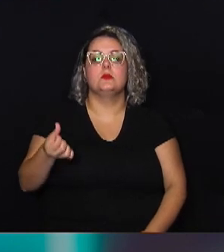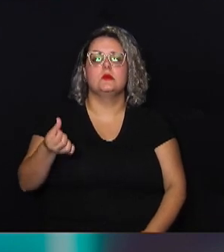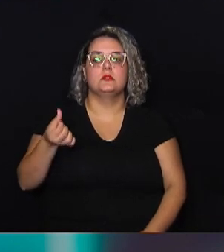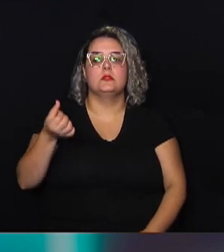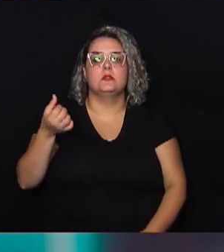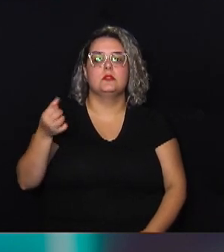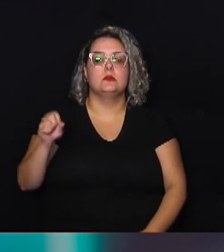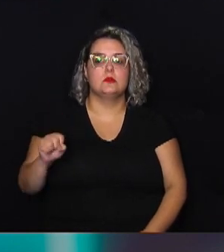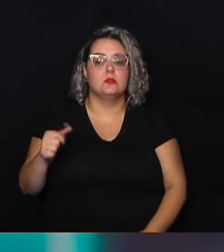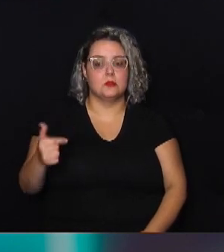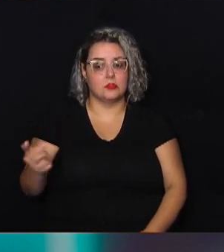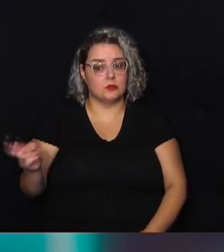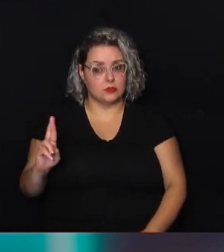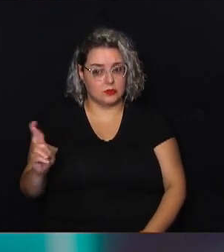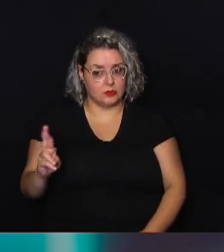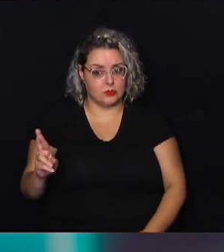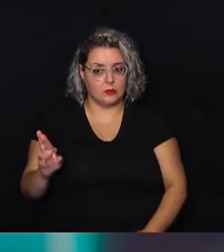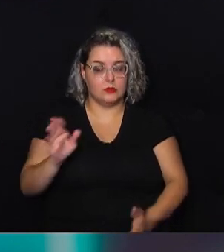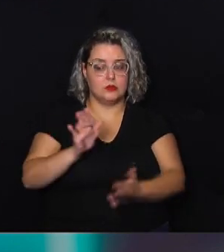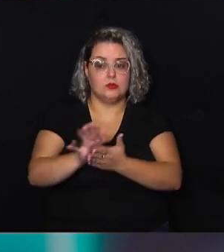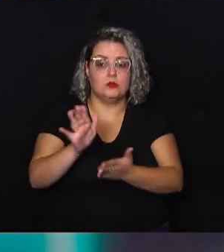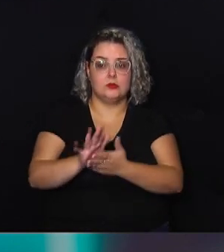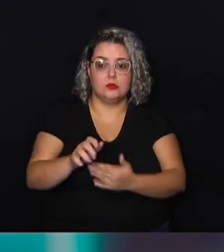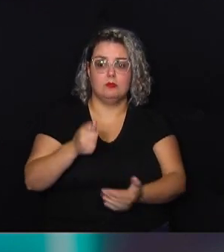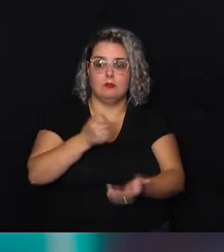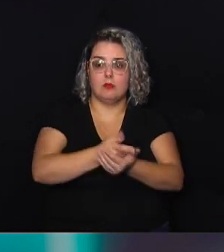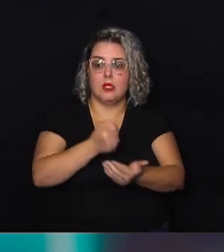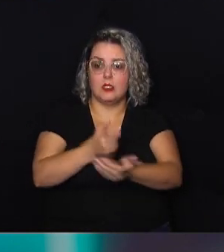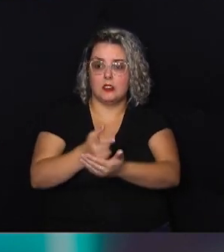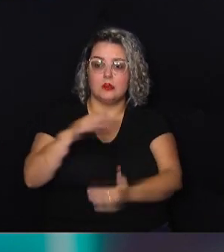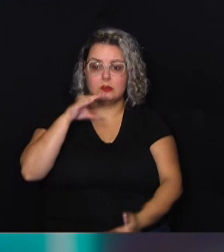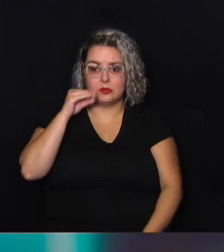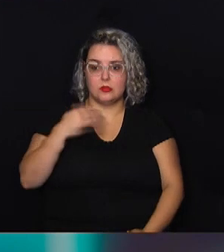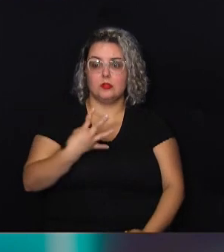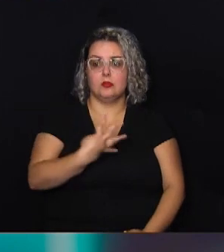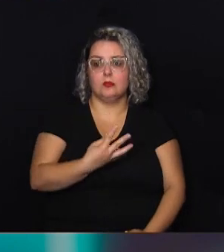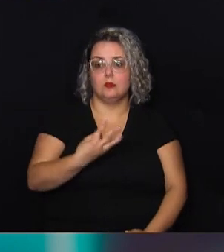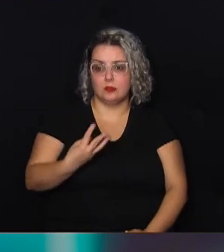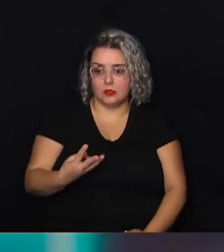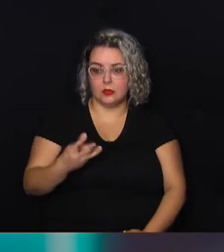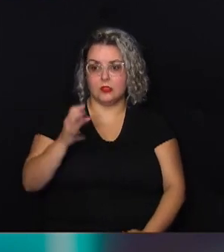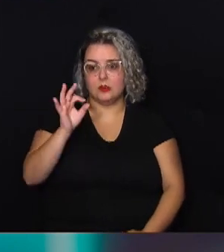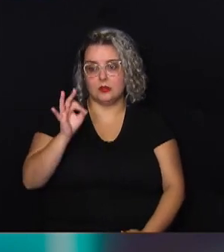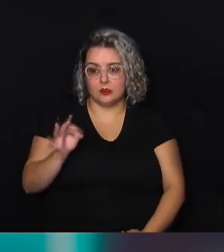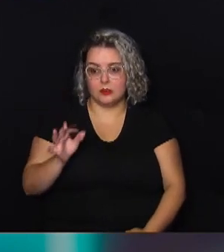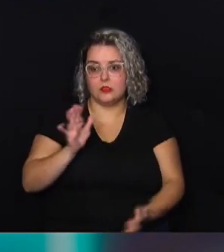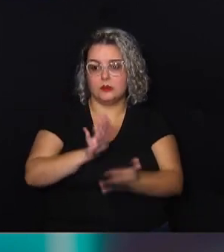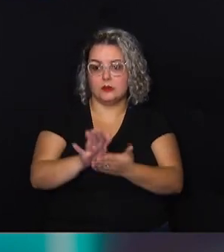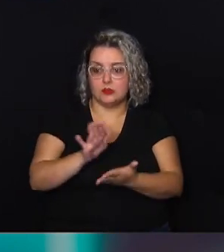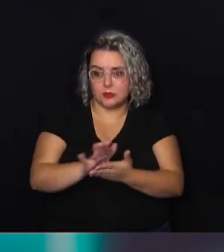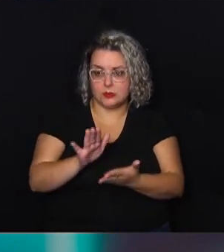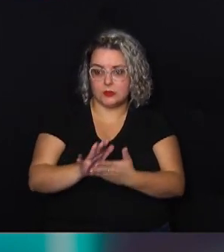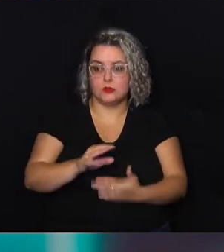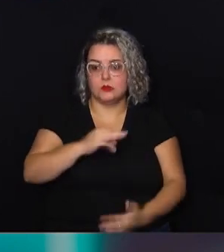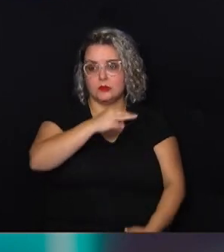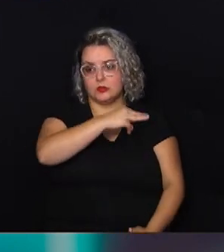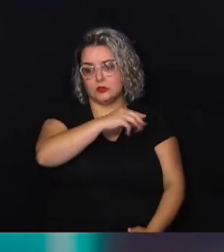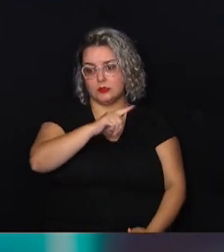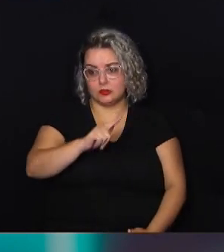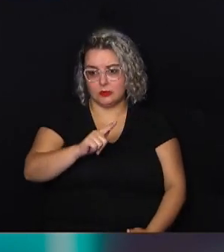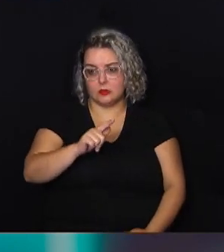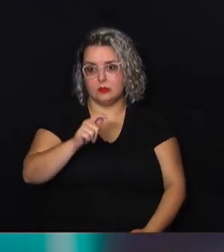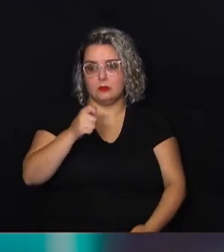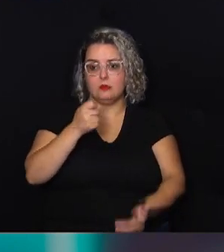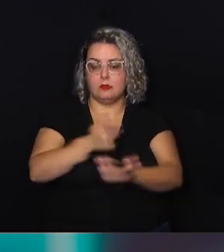256.483.662 despesas com pessoal, né, 43% do total de despesa da rede Mário Gatti, despesa de